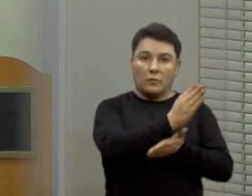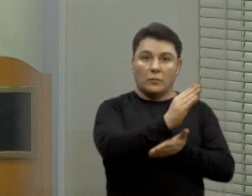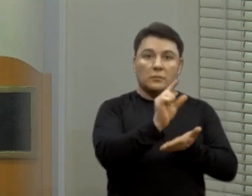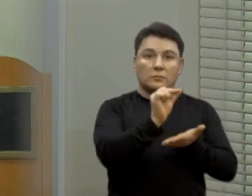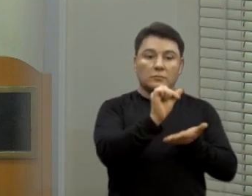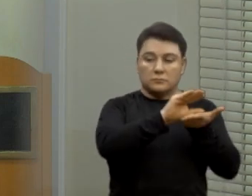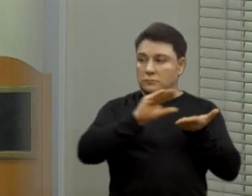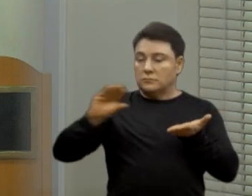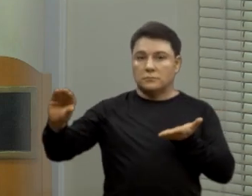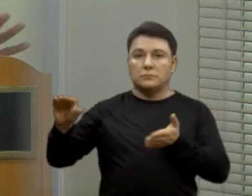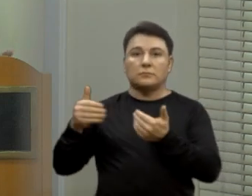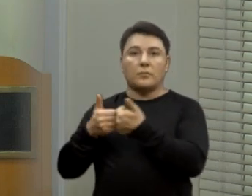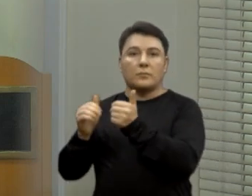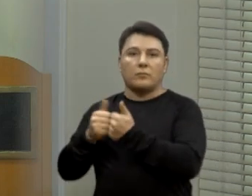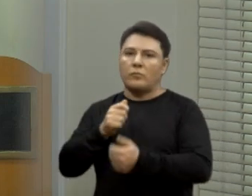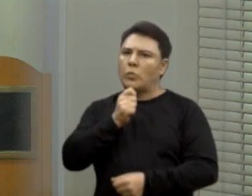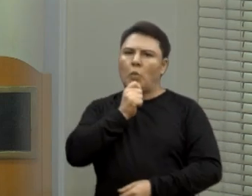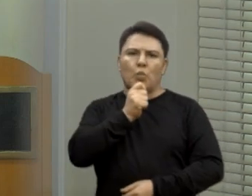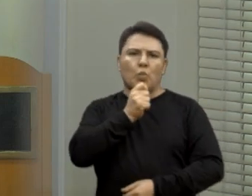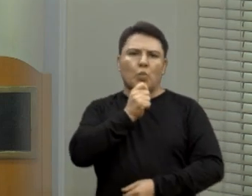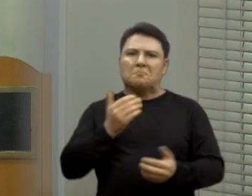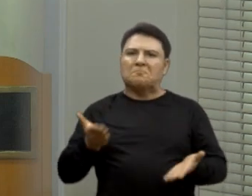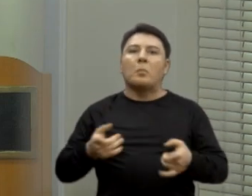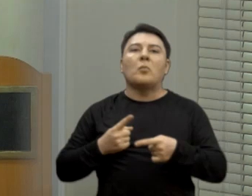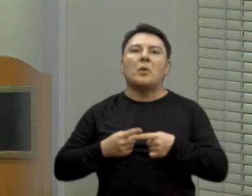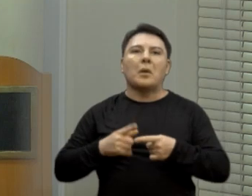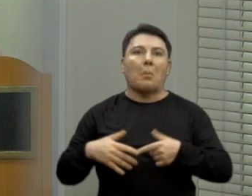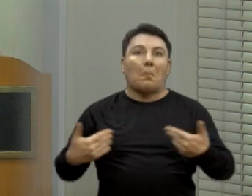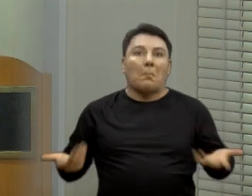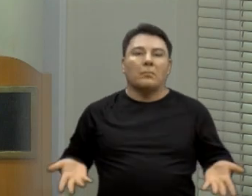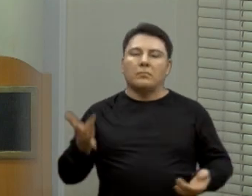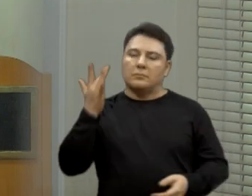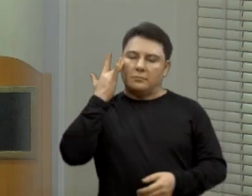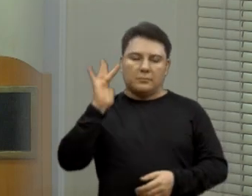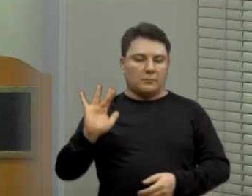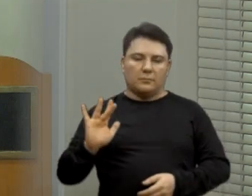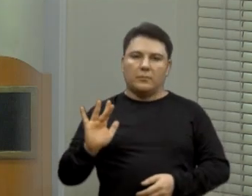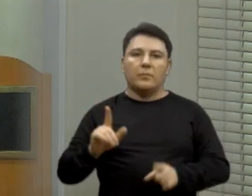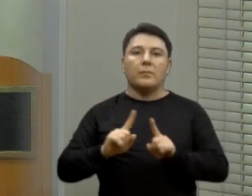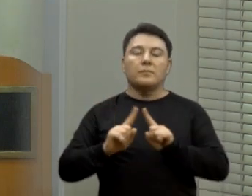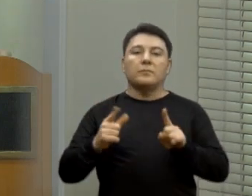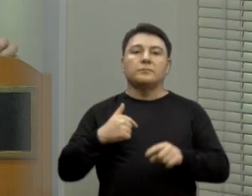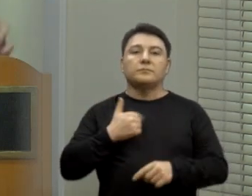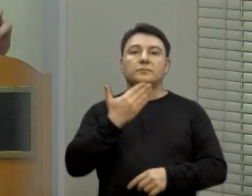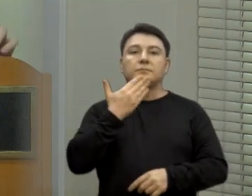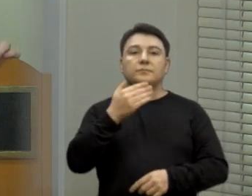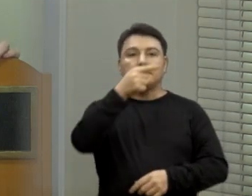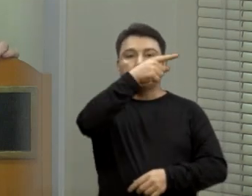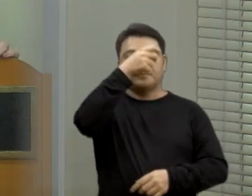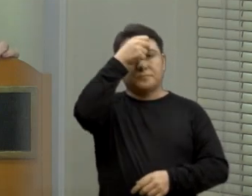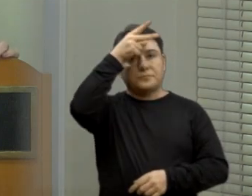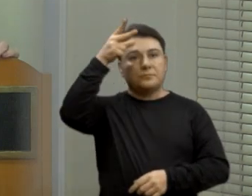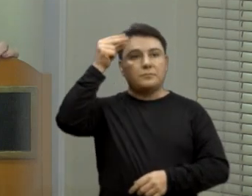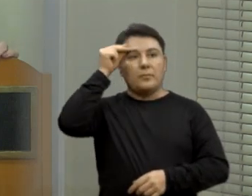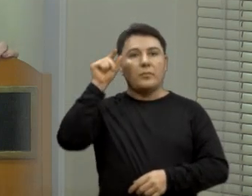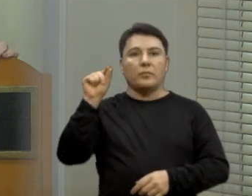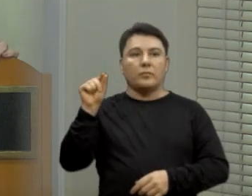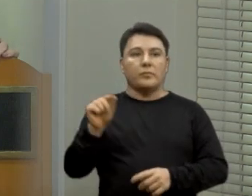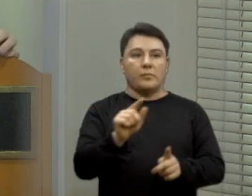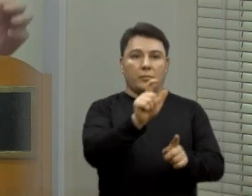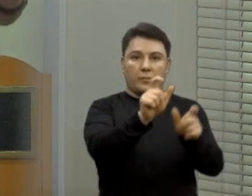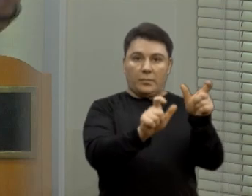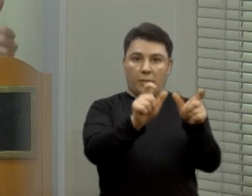Então, também, nós não sabemos o porquê, mas não foi repassado. Então, nosso pedido aqui para o prefeito, de exonerar os